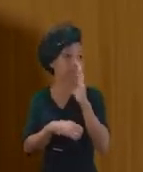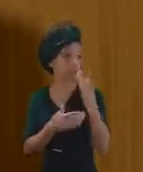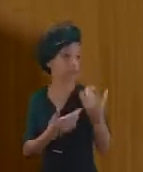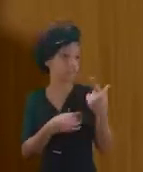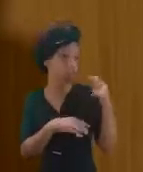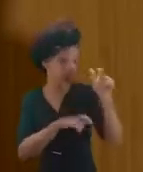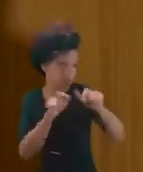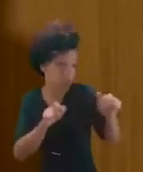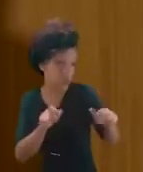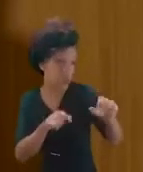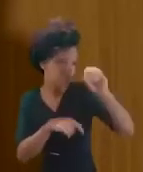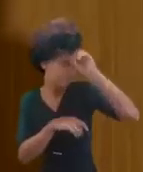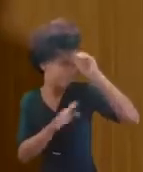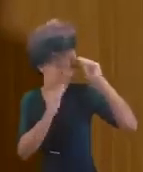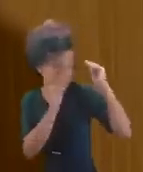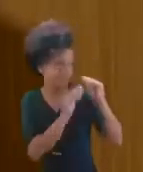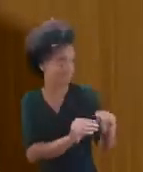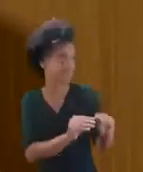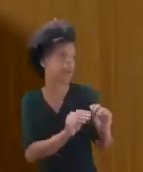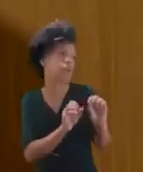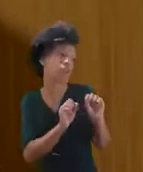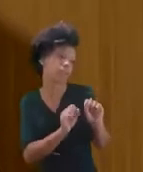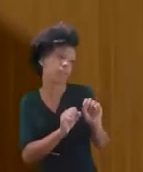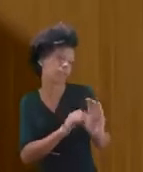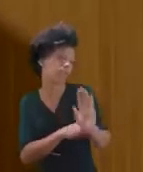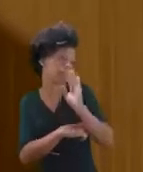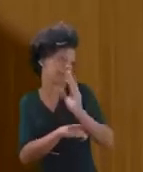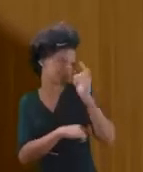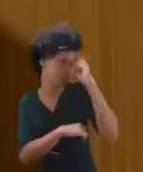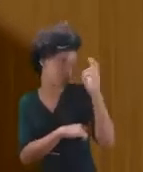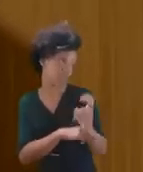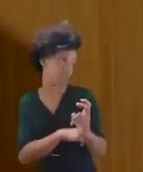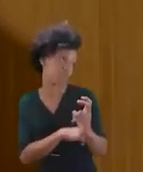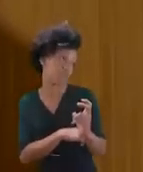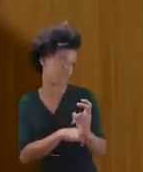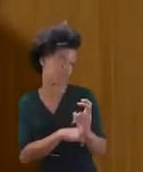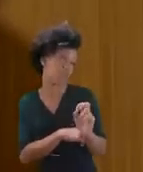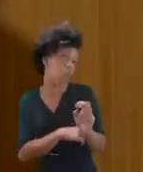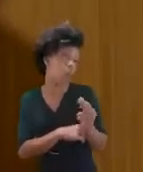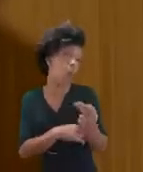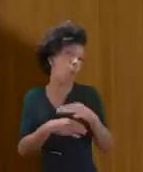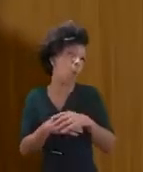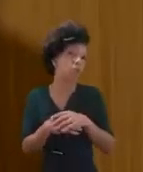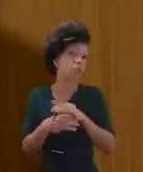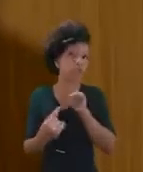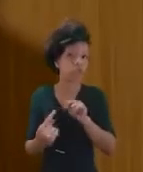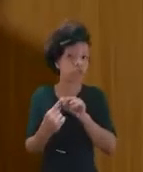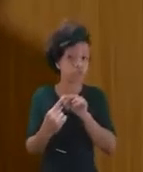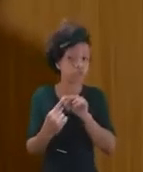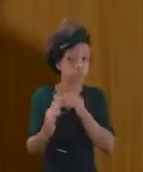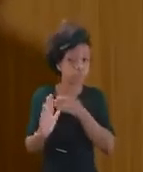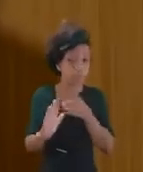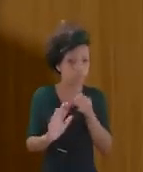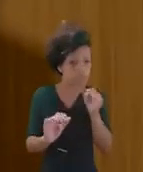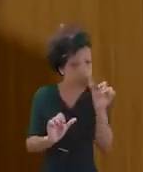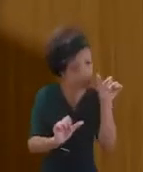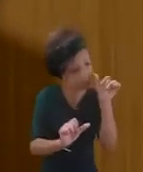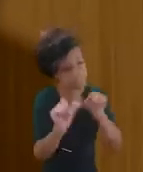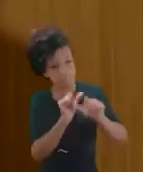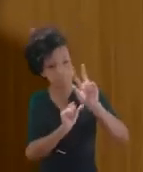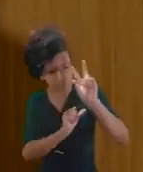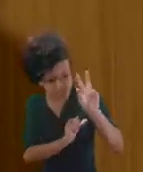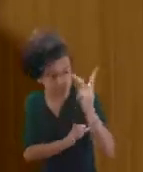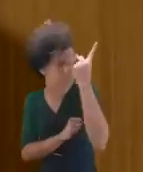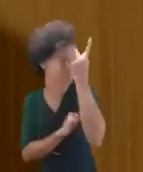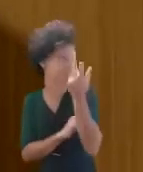pessoas e serem idiotas você pode tá falando gêmeos você pode tá calando justamente o ponto da virada da evolução